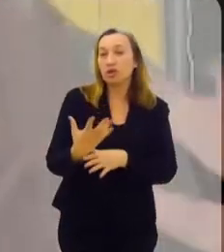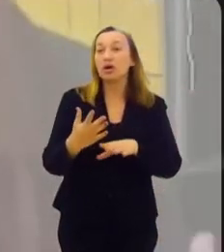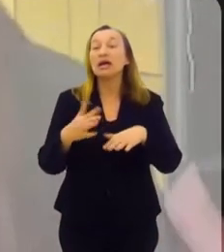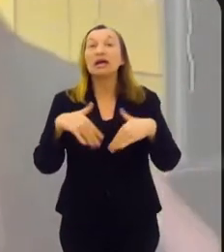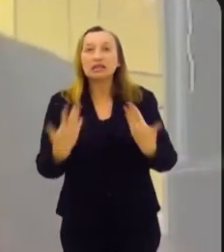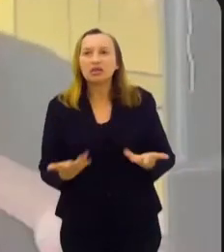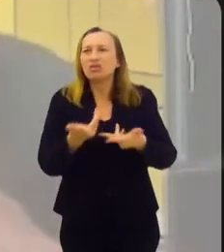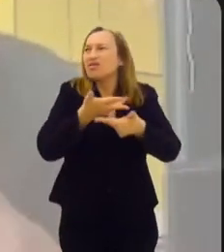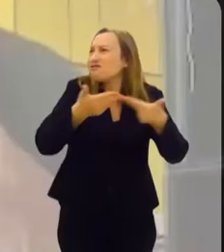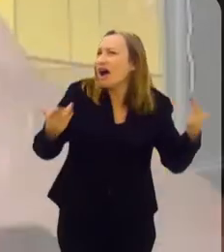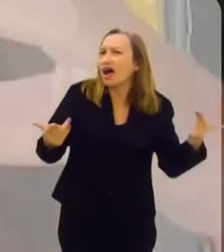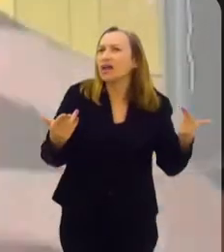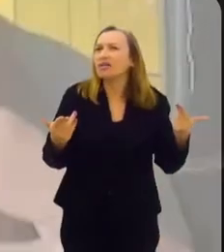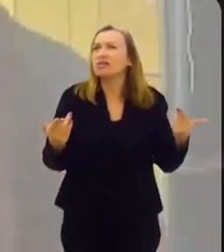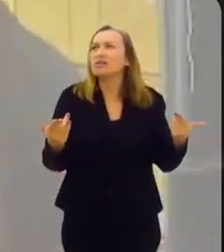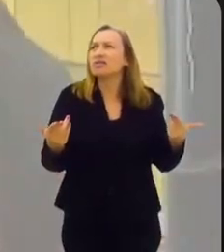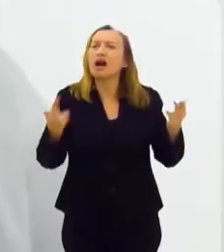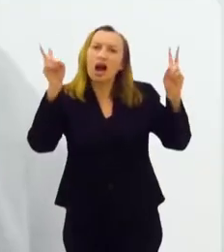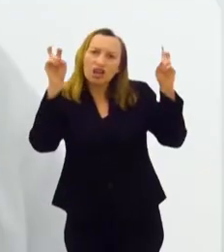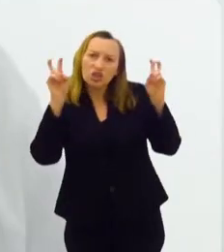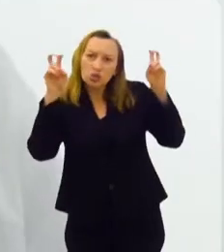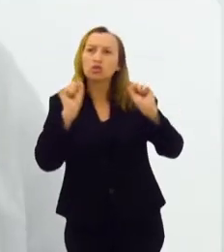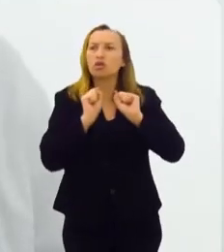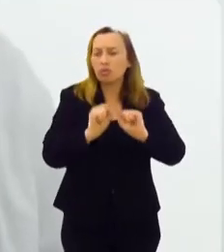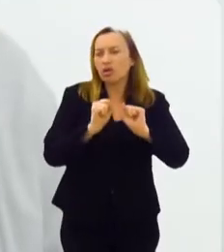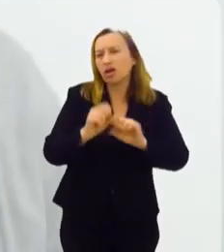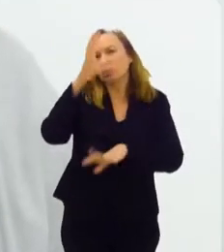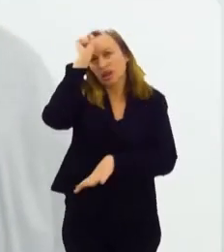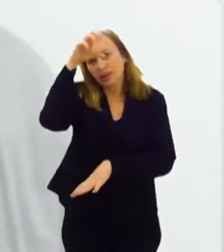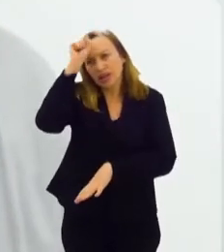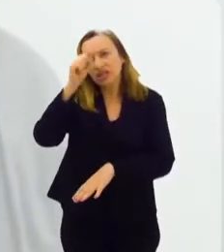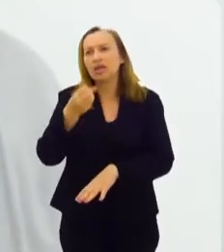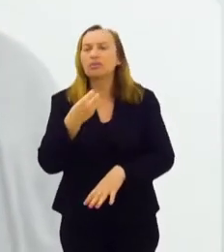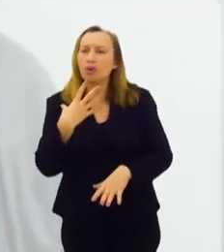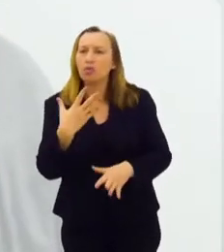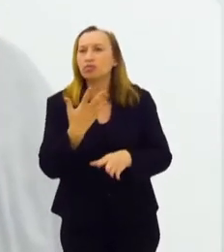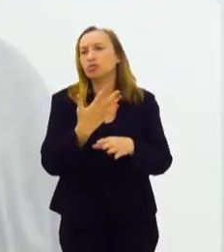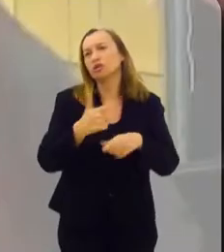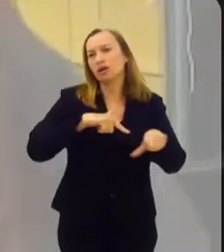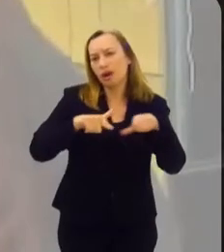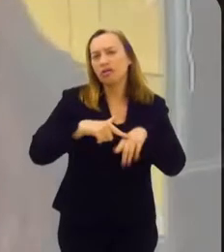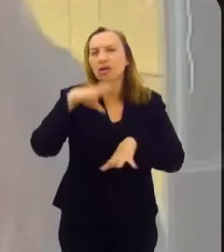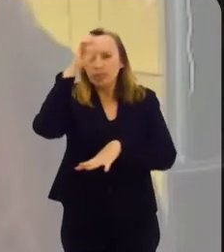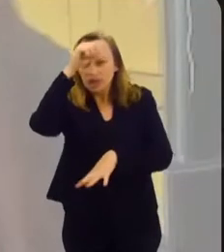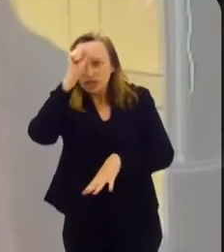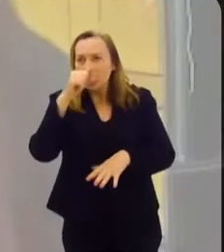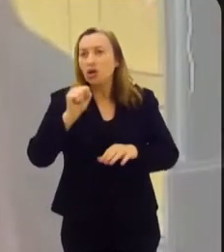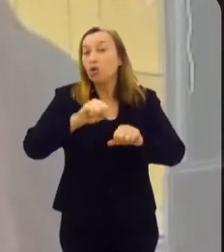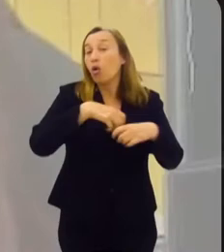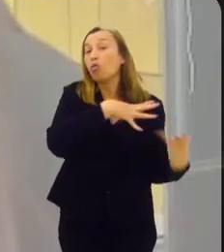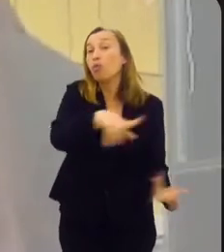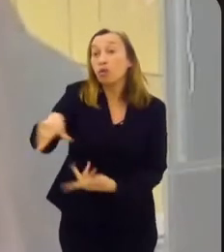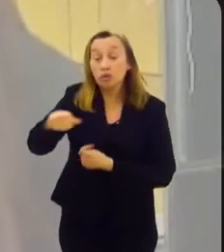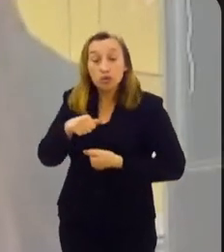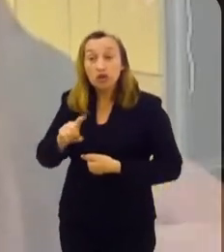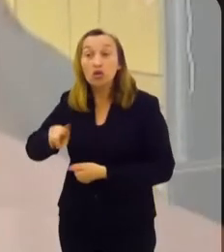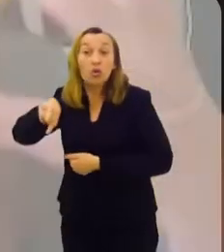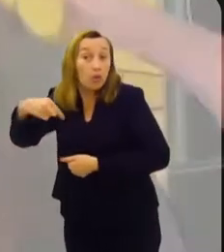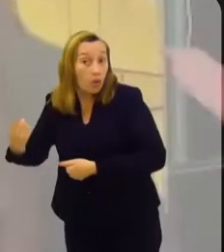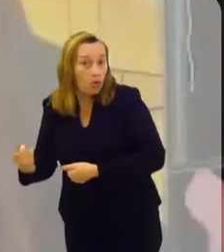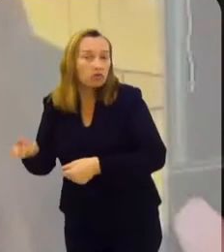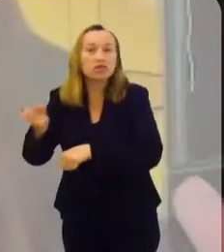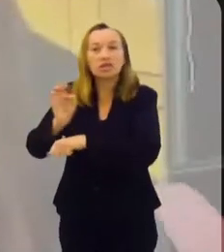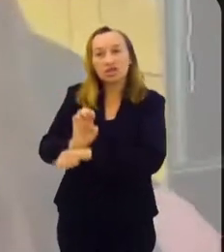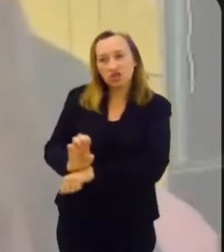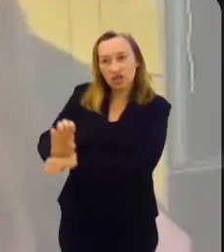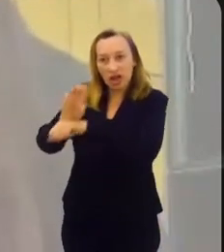produtores. Enfim, a gente tem várias questões que a gente pode aprender, né? Boas práticas que a gente pode aprender com o mundo e